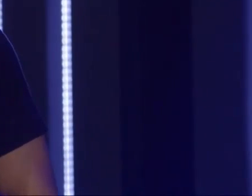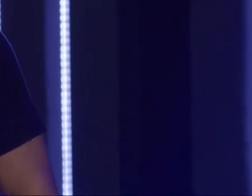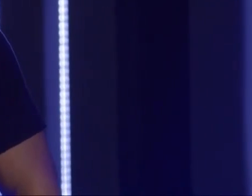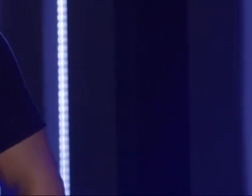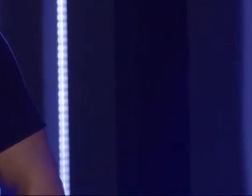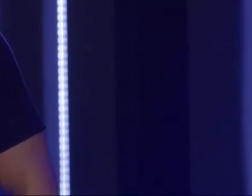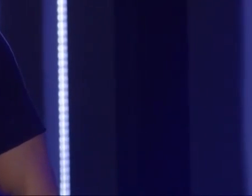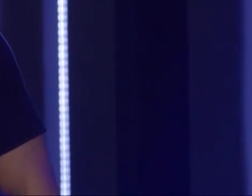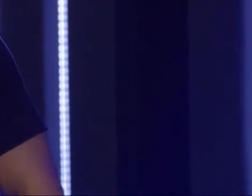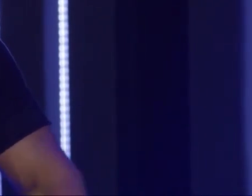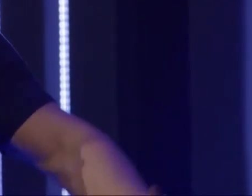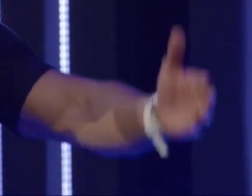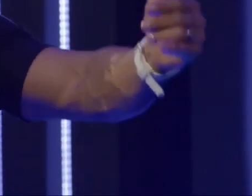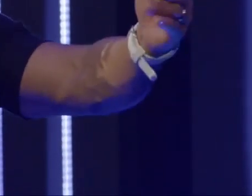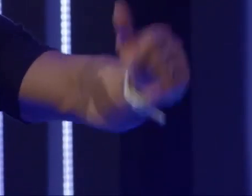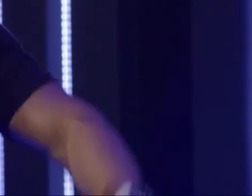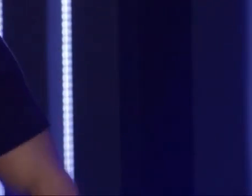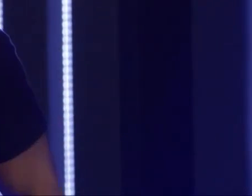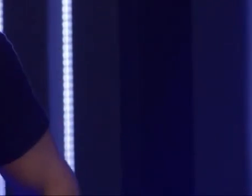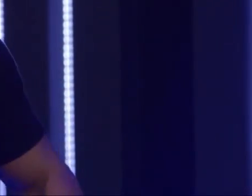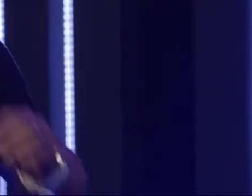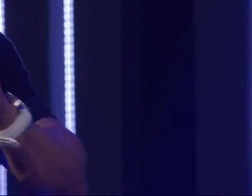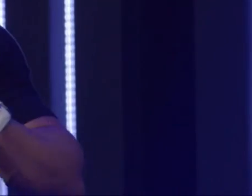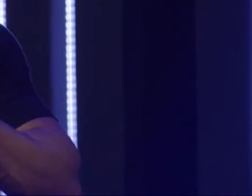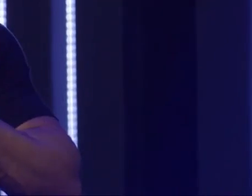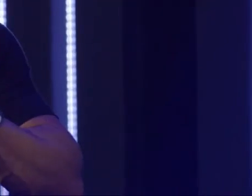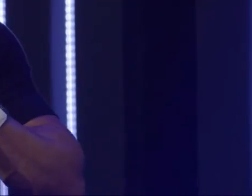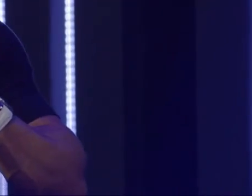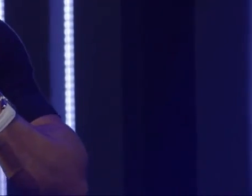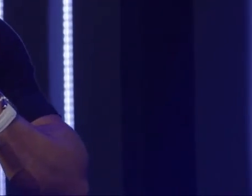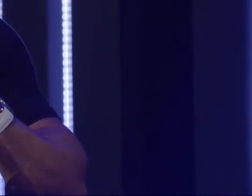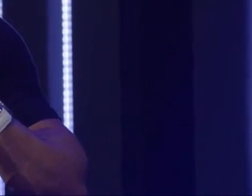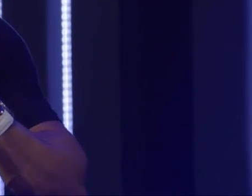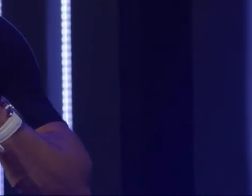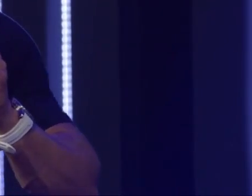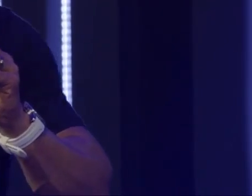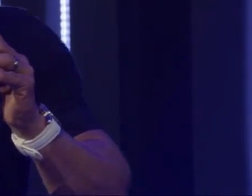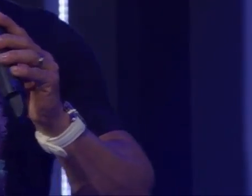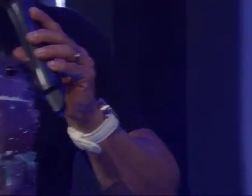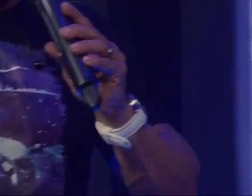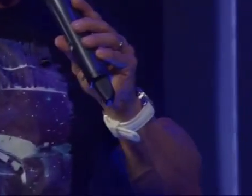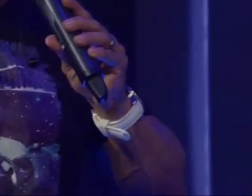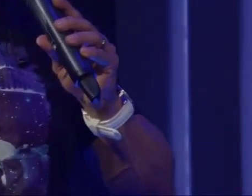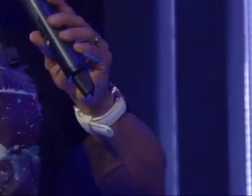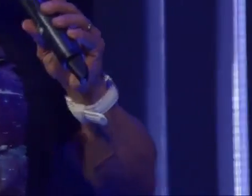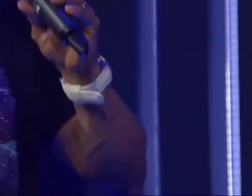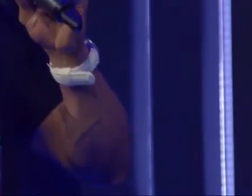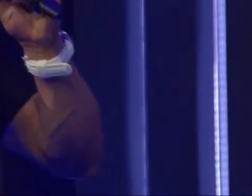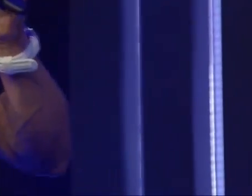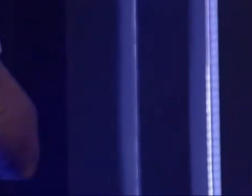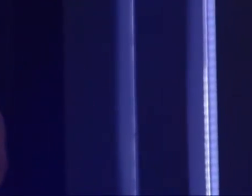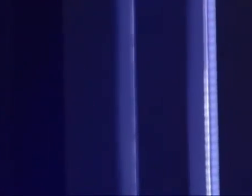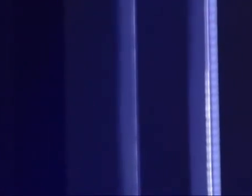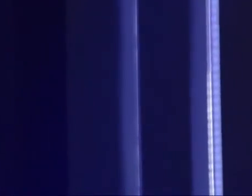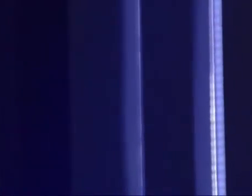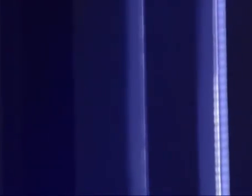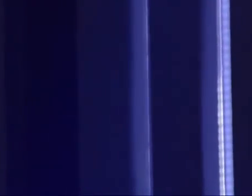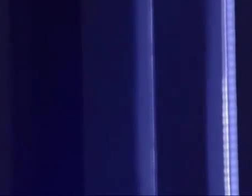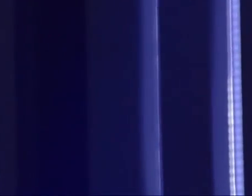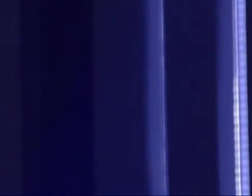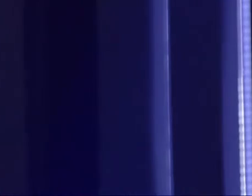120 joinhas, tá crescendo. Vem participar com a gente aqui desse super quiz vestibular,